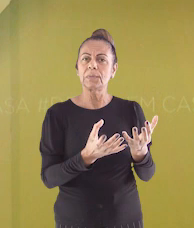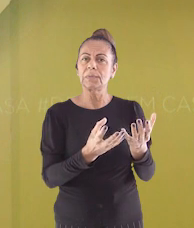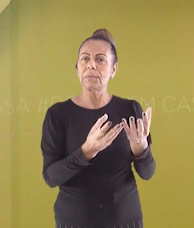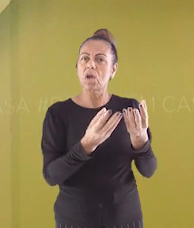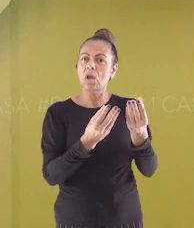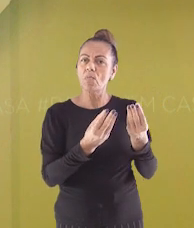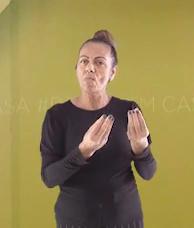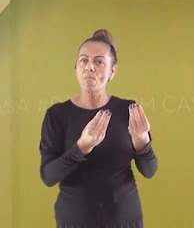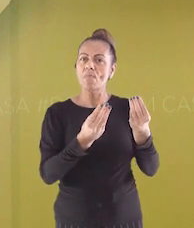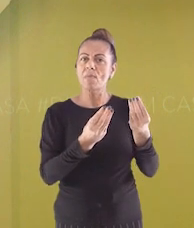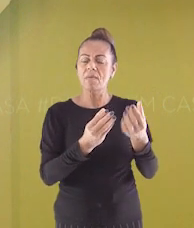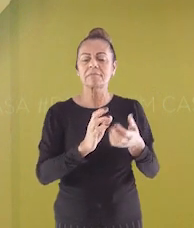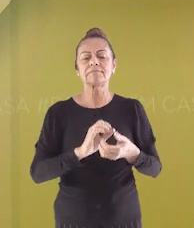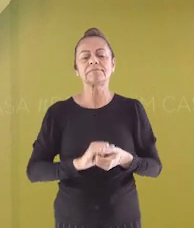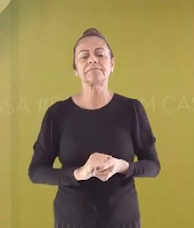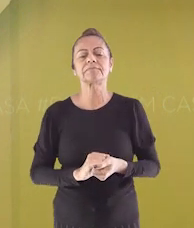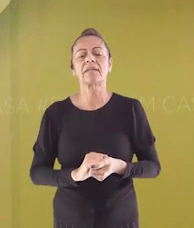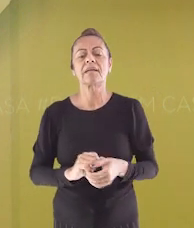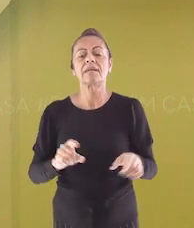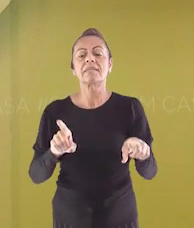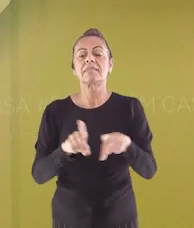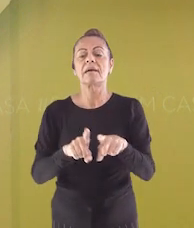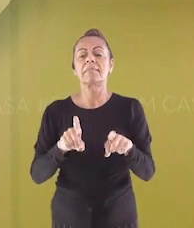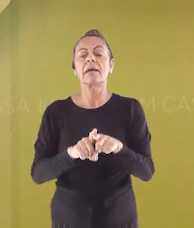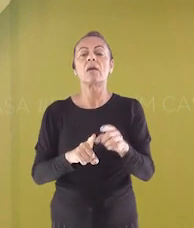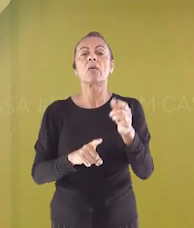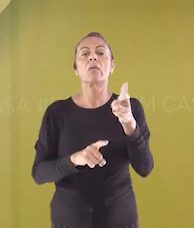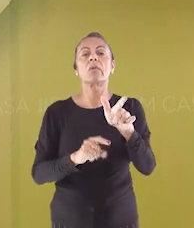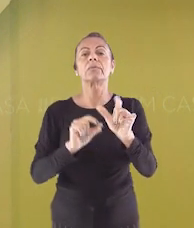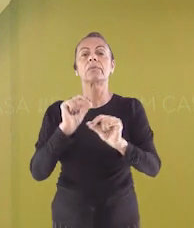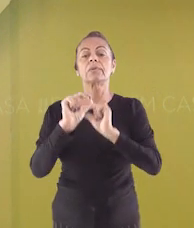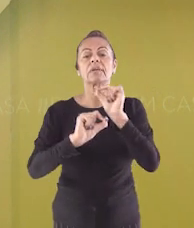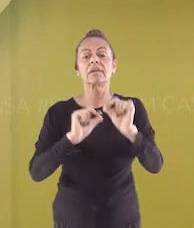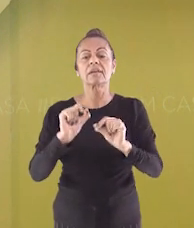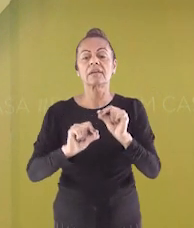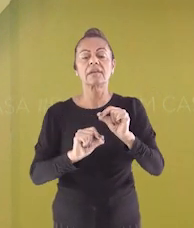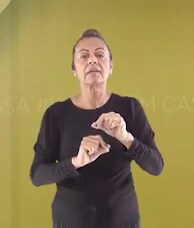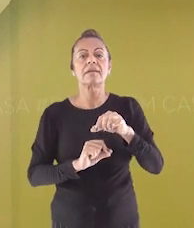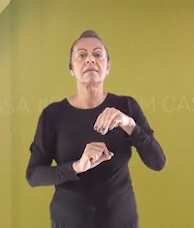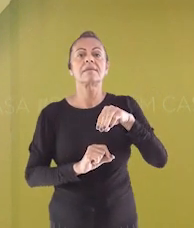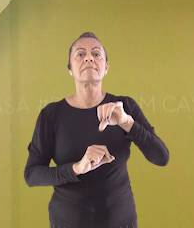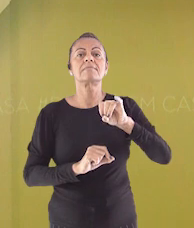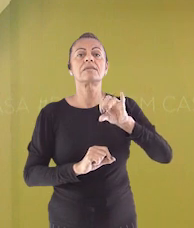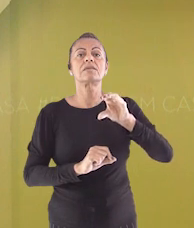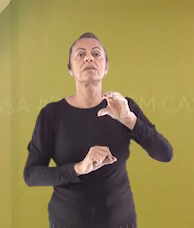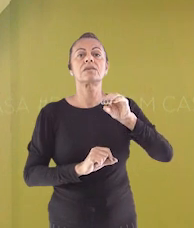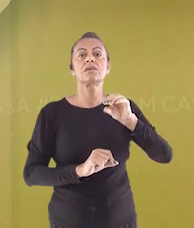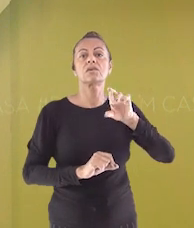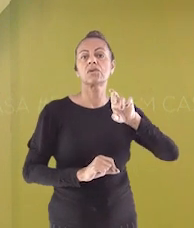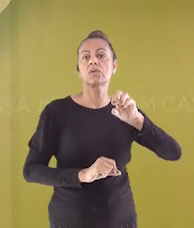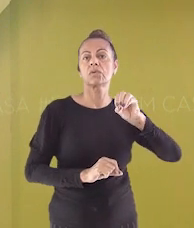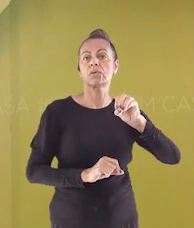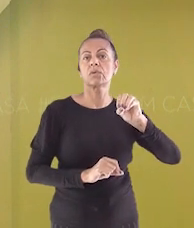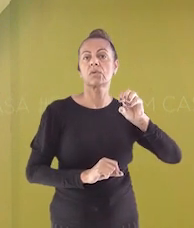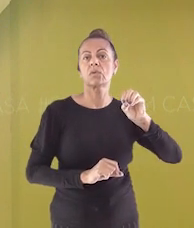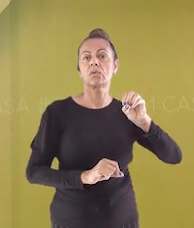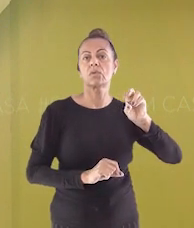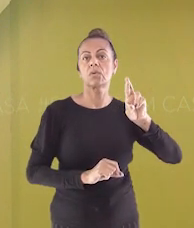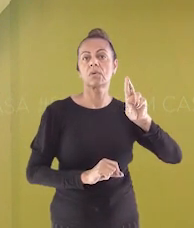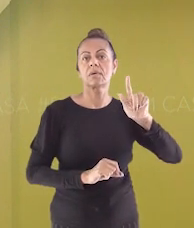Outro tipo de reações químicas que podemos observar na cozinha é a ação de micro-organismos